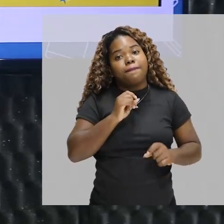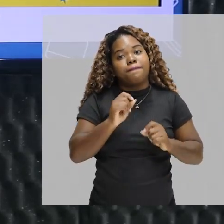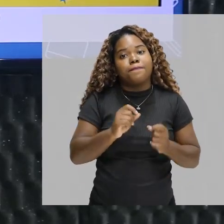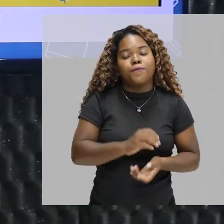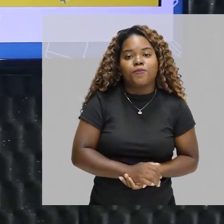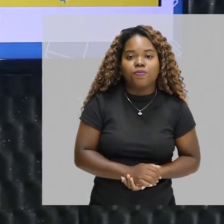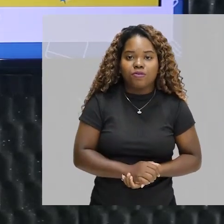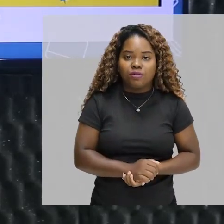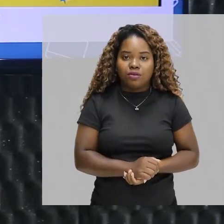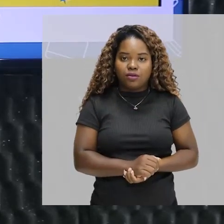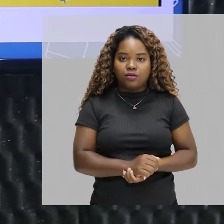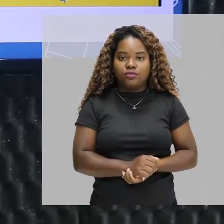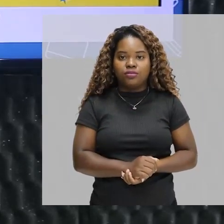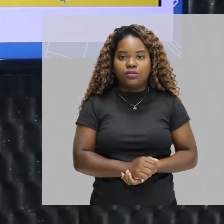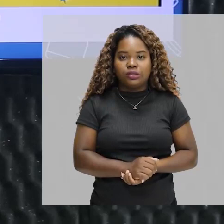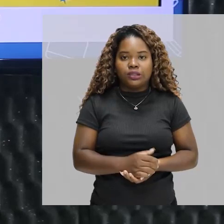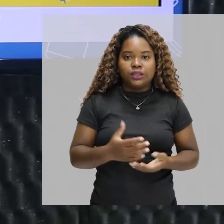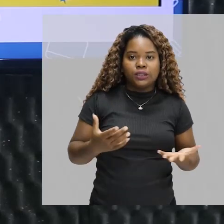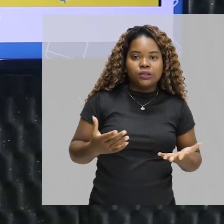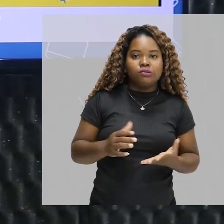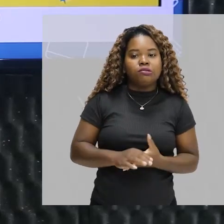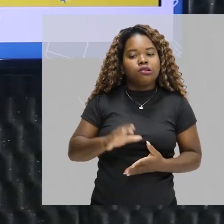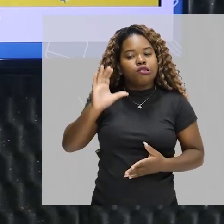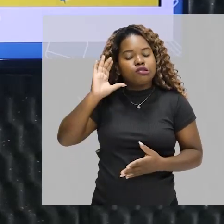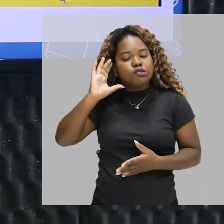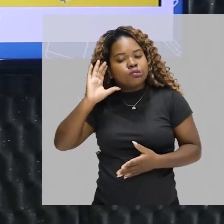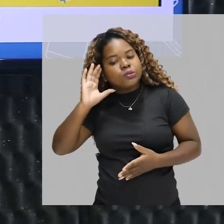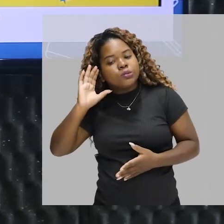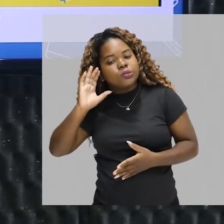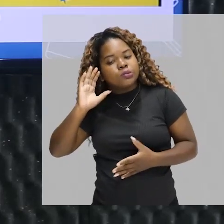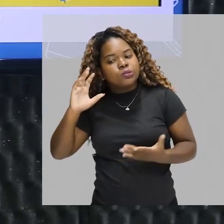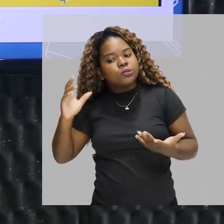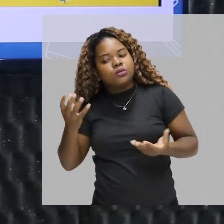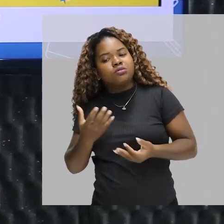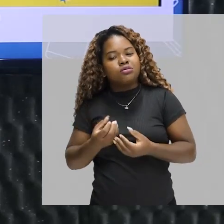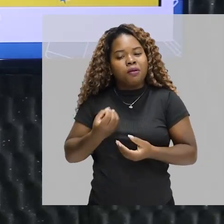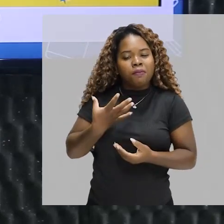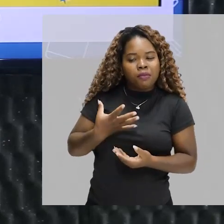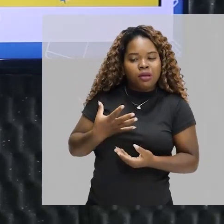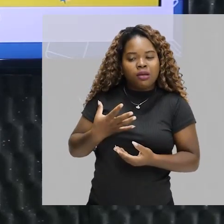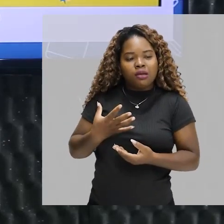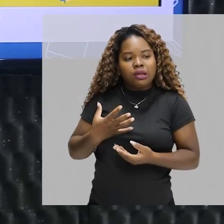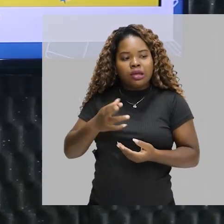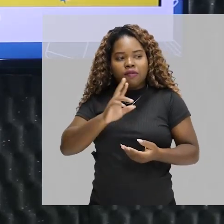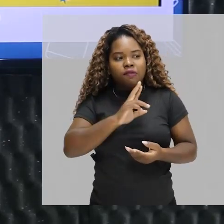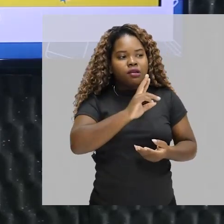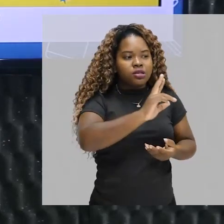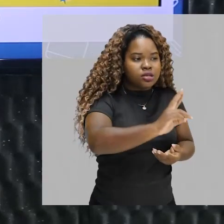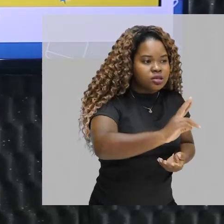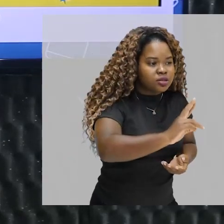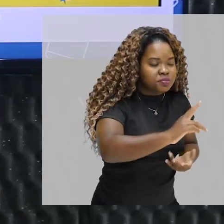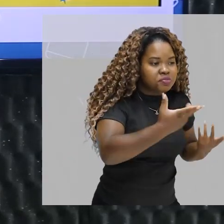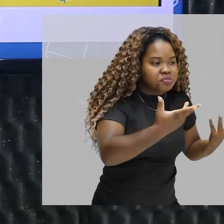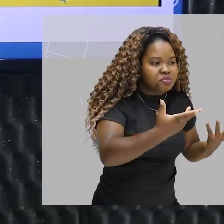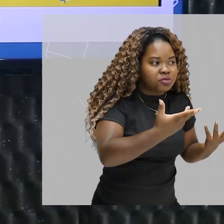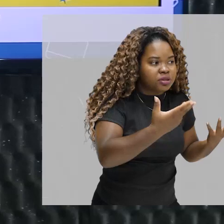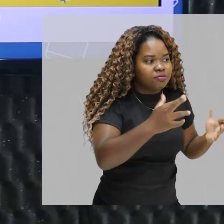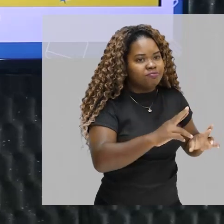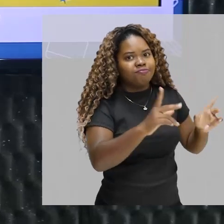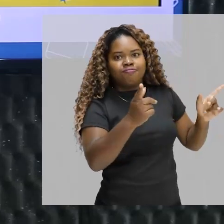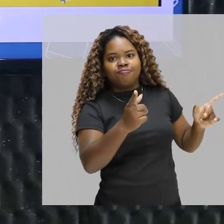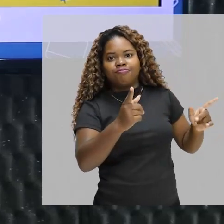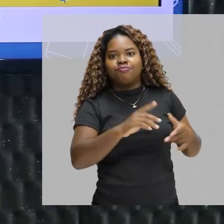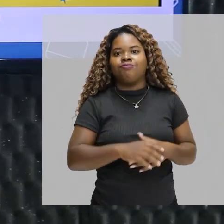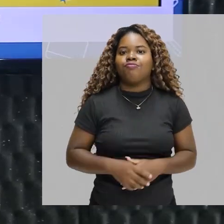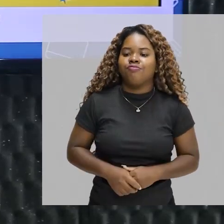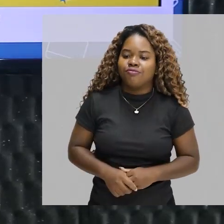sendo geral, de às vezes não ouvir direito e tentar reproduzir aquilo que a gente não ouviu direito e vai sair algo diferente.